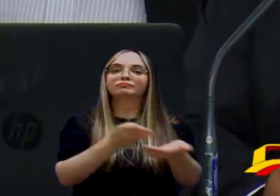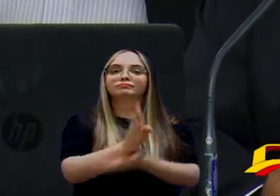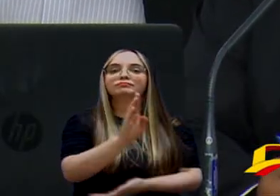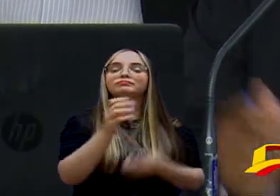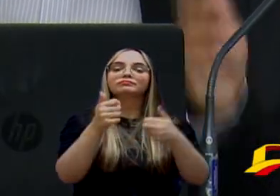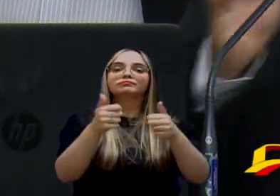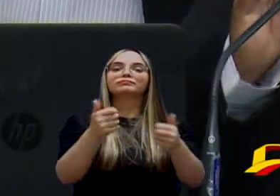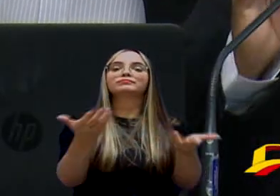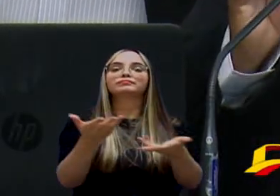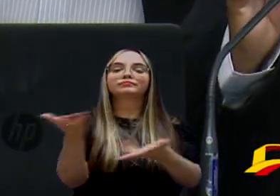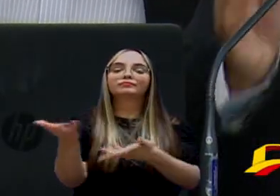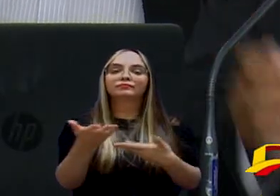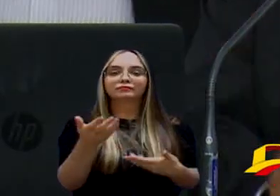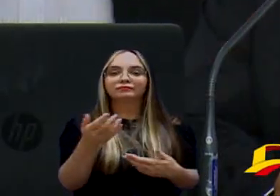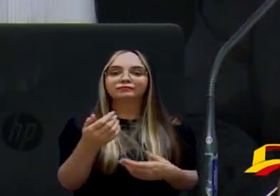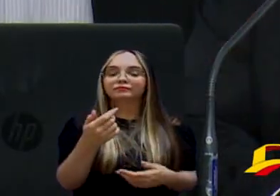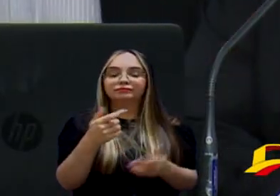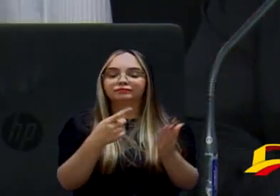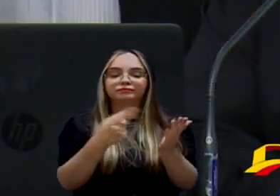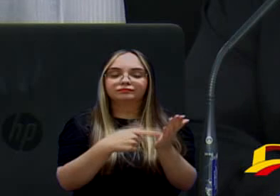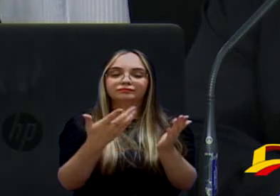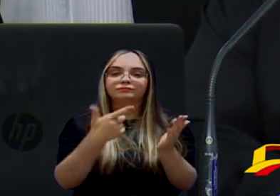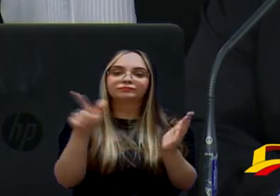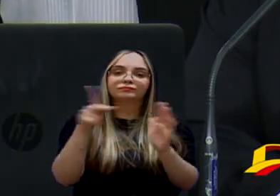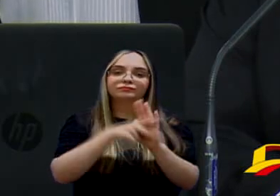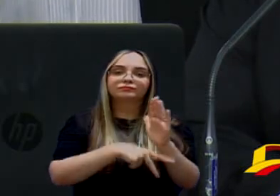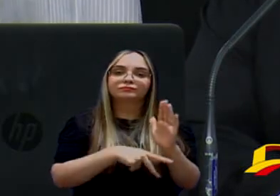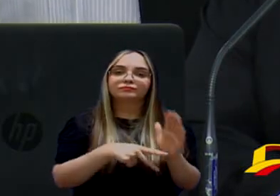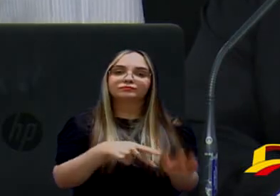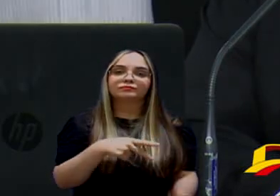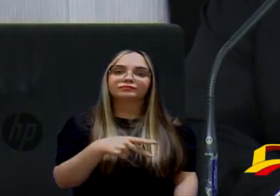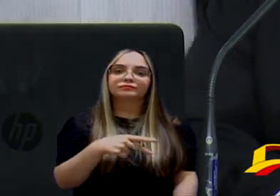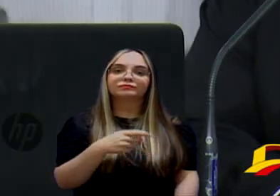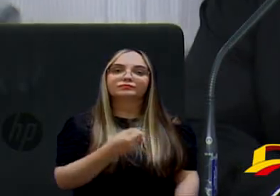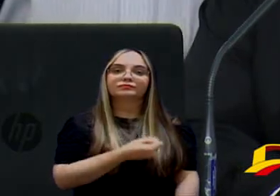o próximo é o projeto de lei